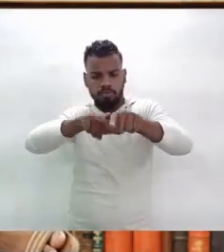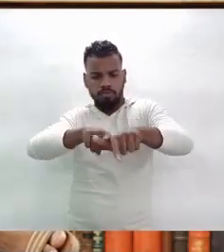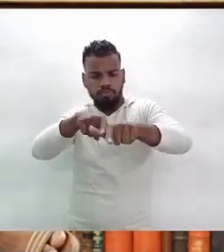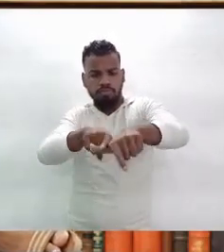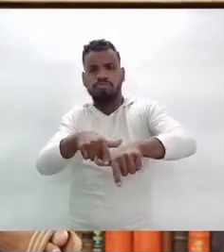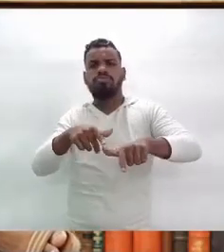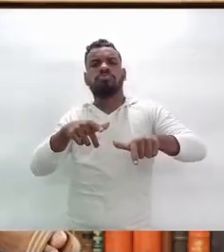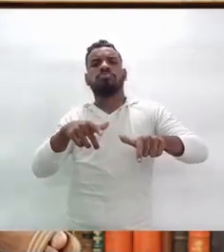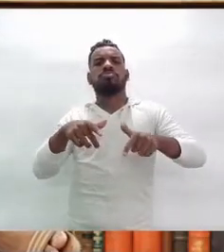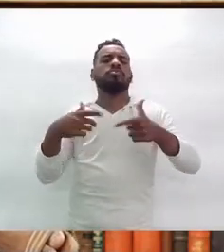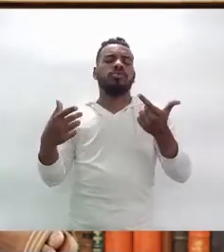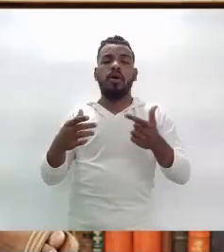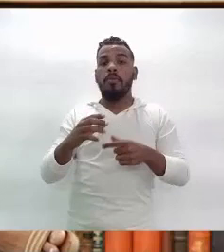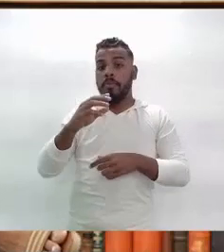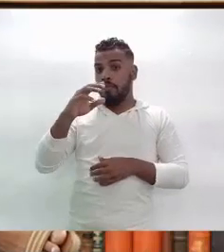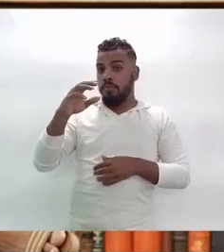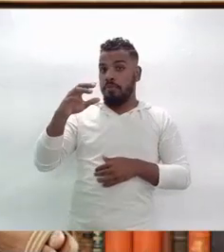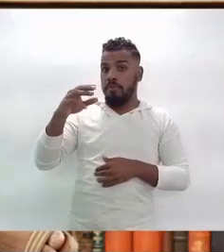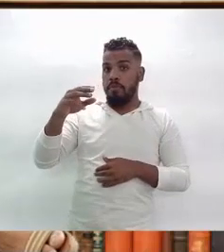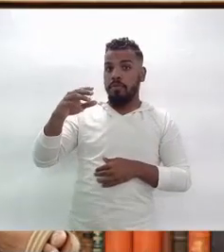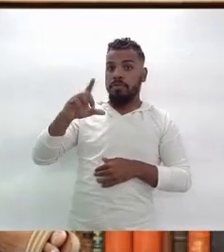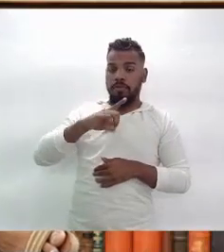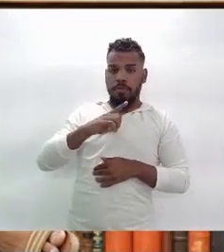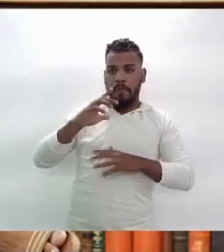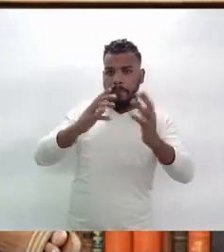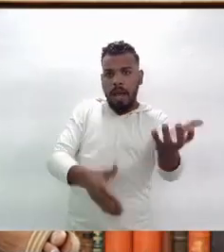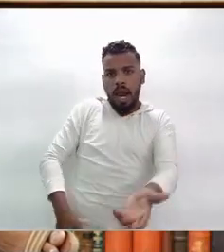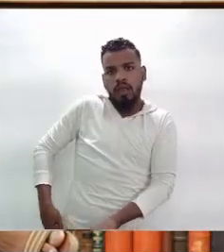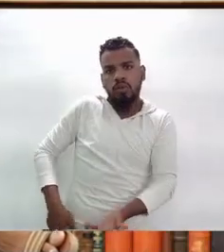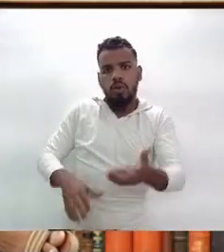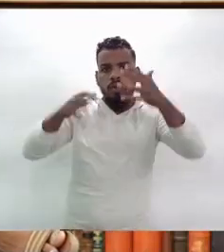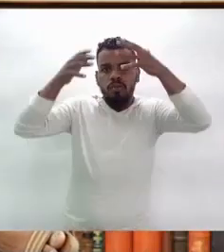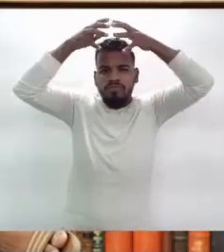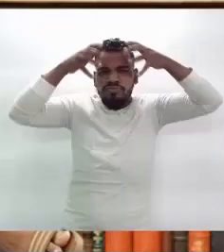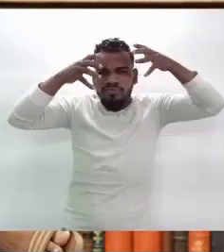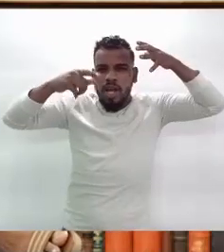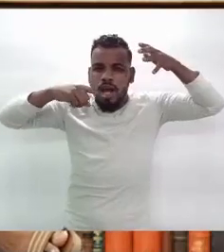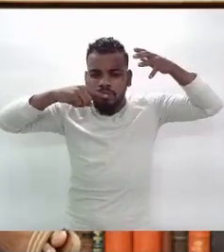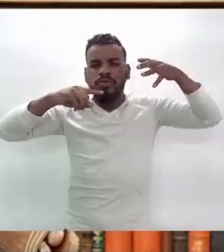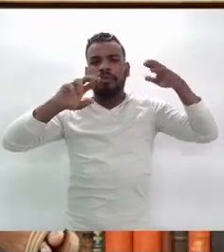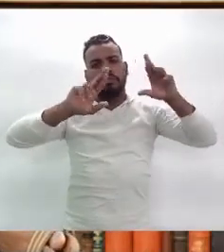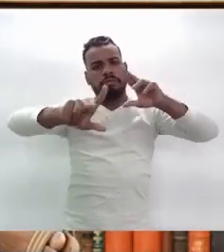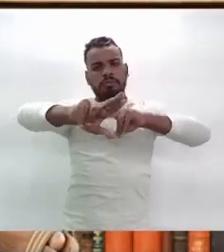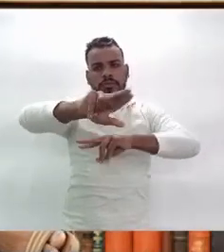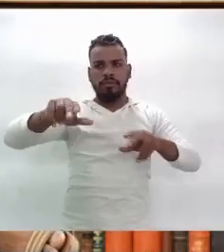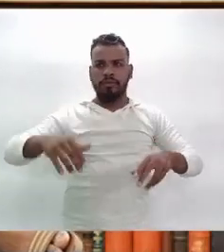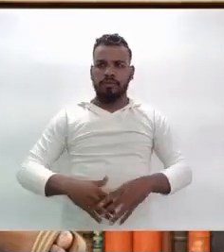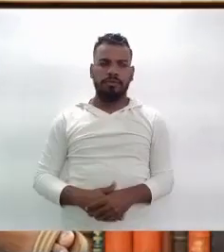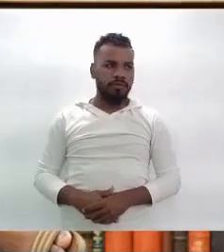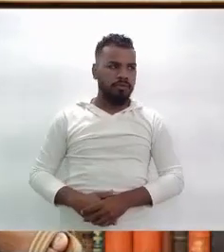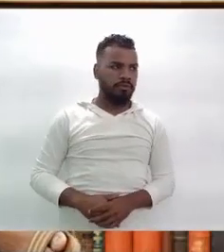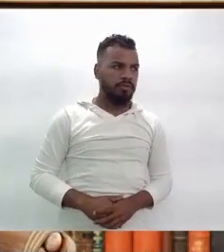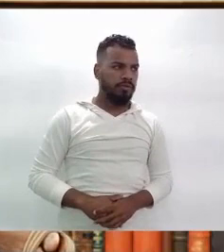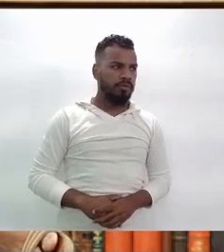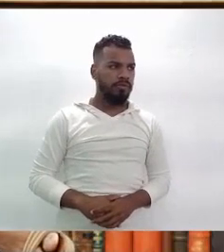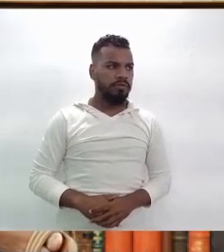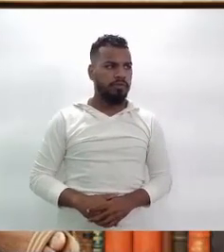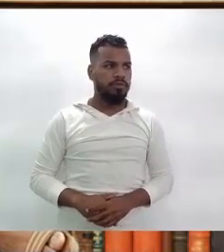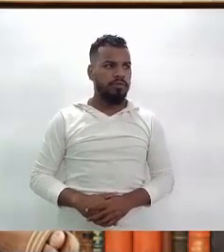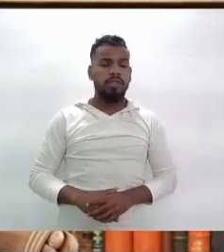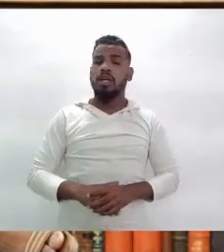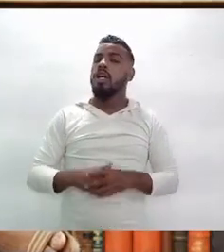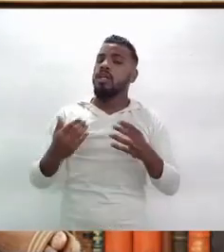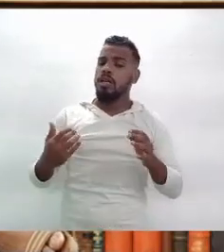Cada elemento do maracatu tem uma representação religiosa, até mesmo a calunga. Sim, ela simboliza? Ela